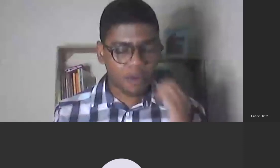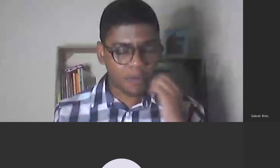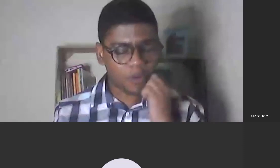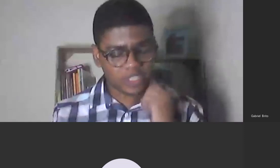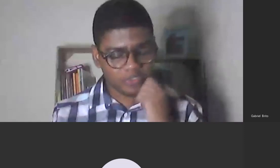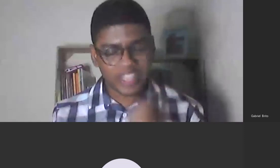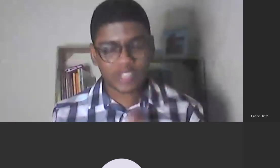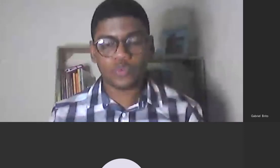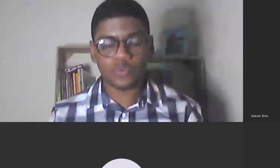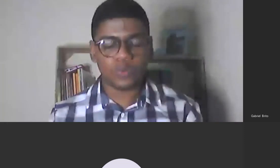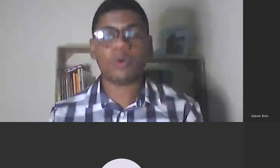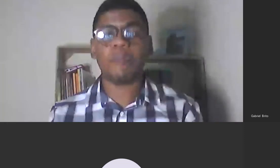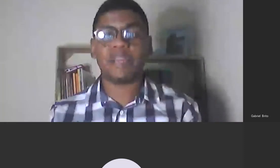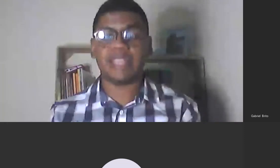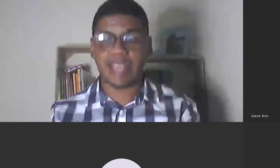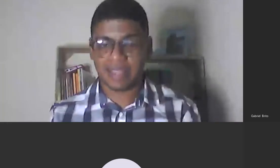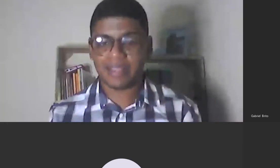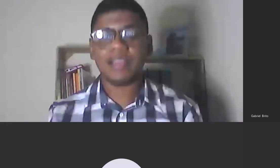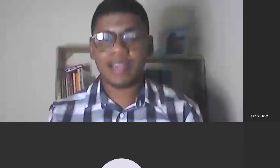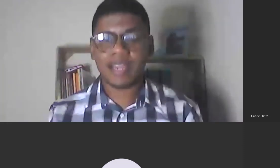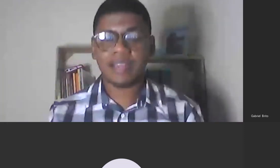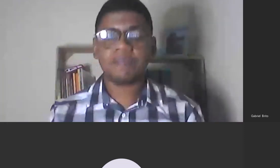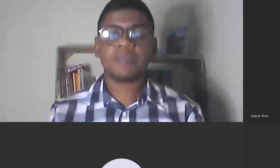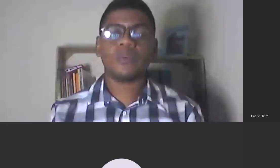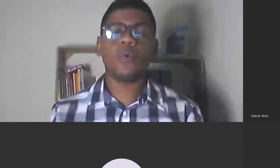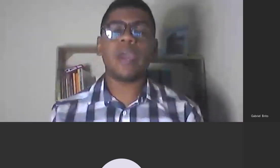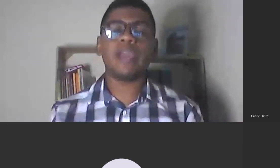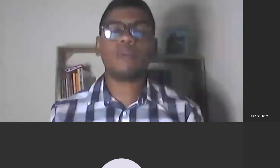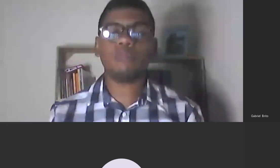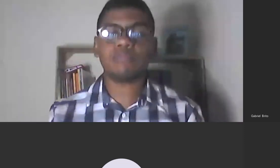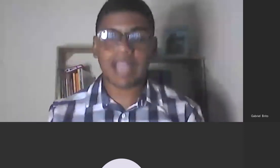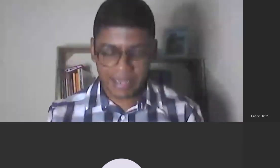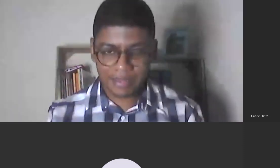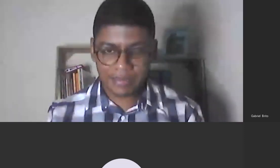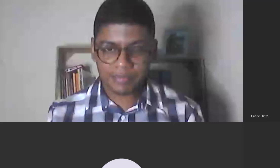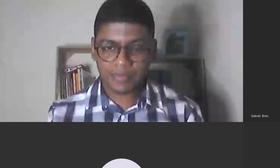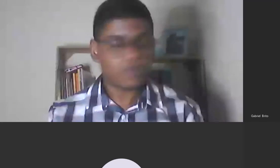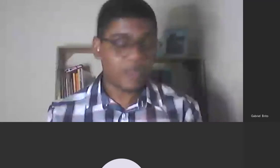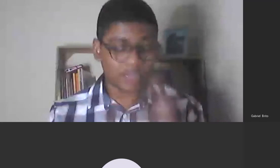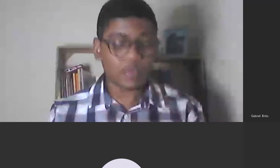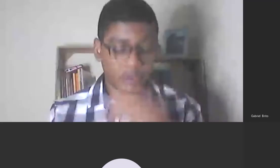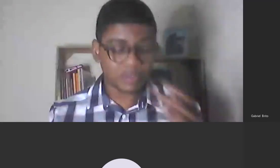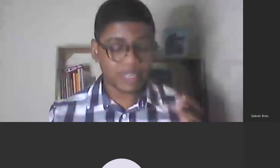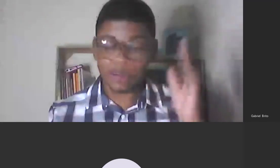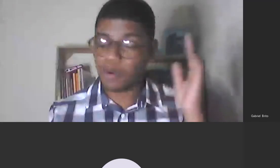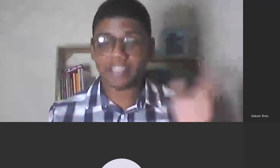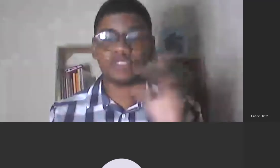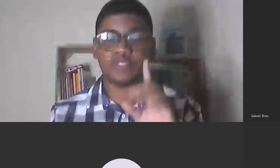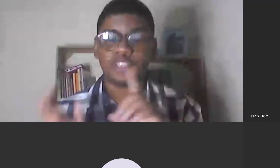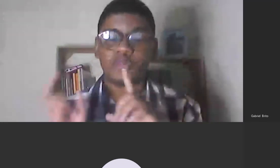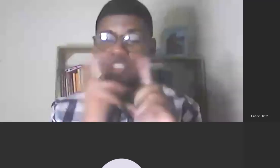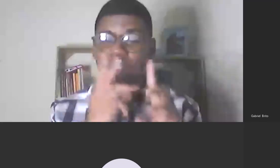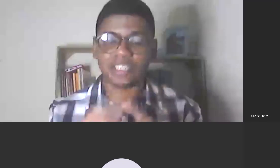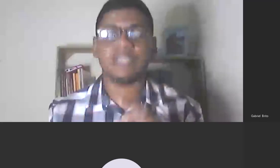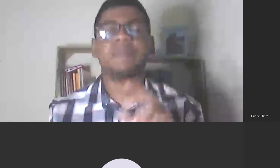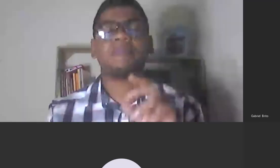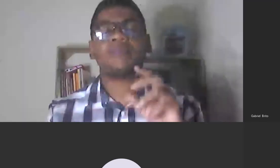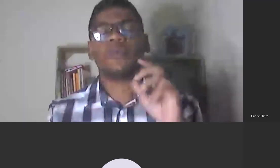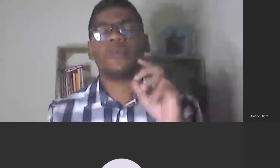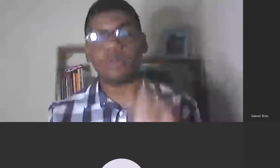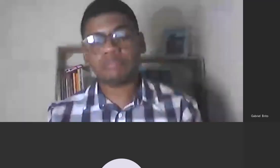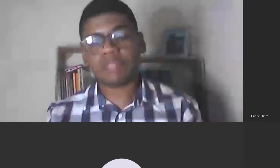da mesma forma como a gente fez o acompanhar, né? Ou o encontrar, melhor dizendo, não encontrar, né? O acompanhar a gente fez de